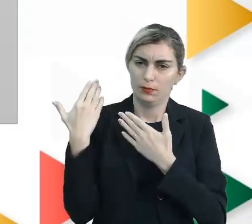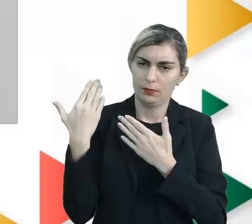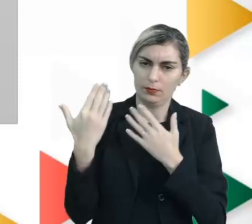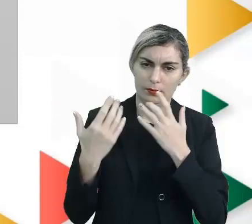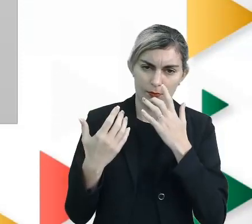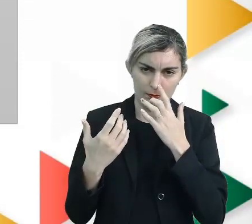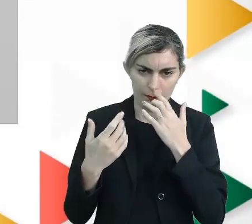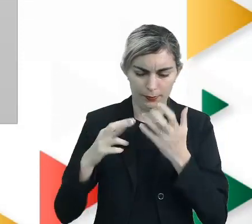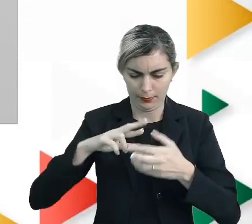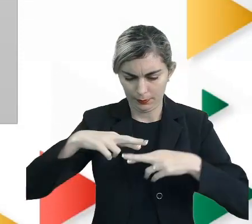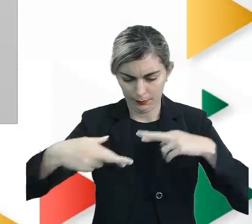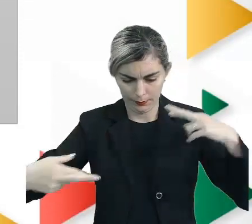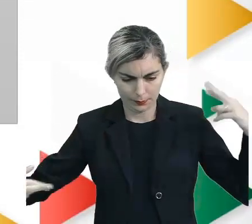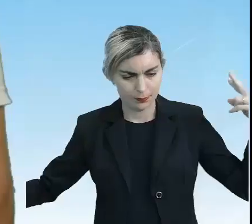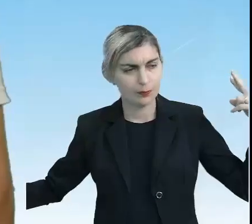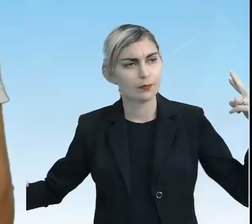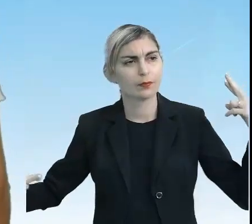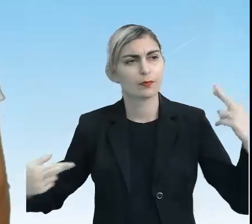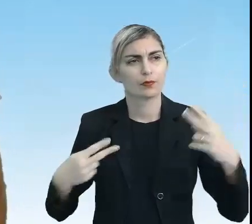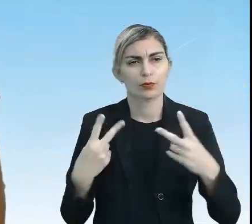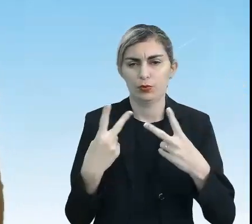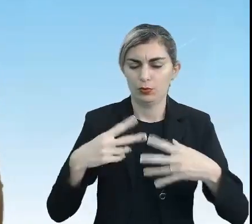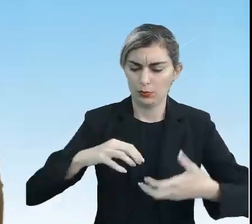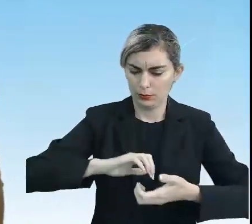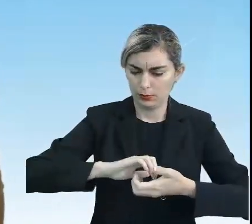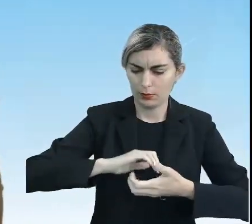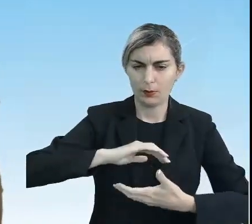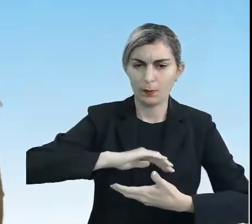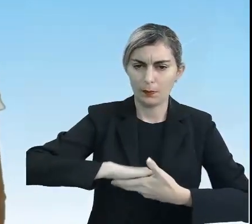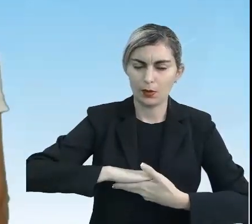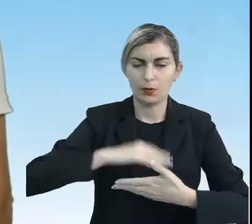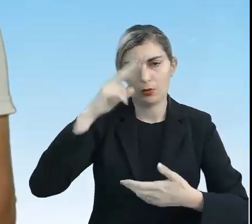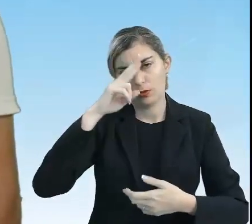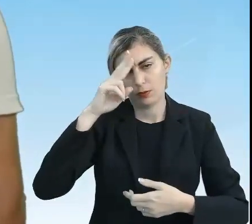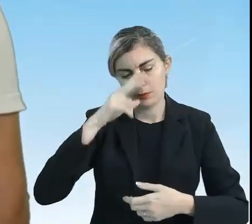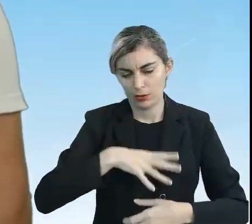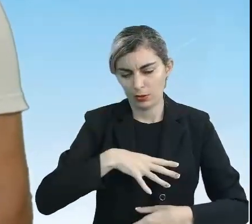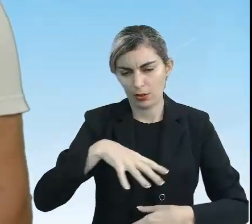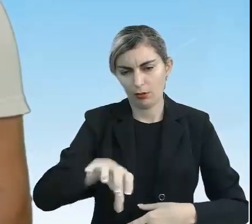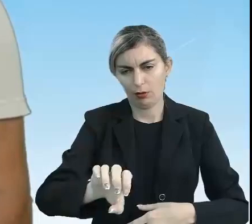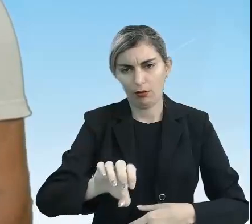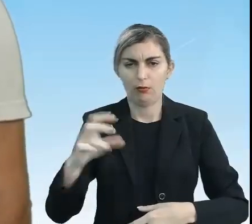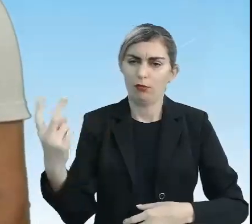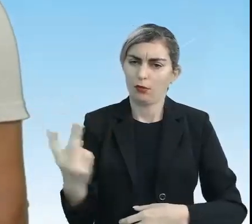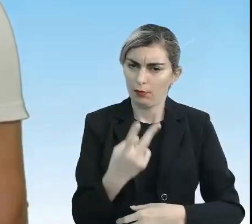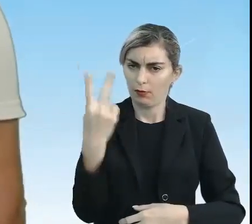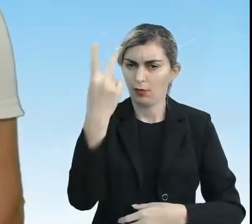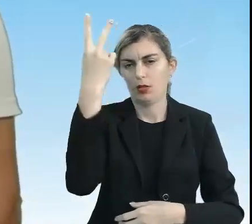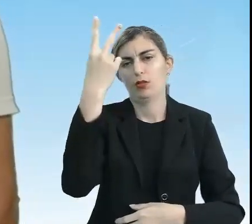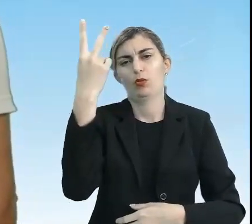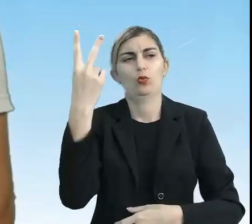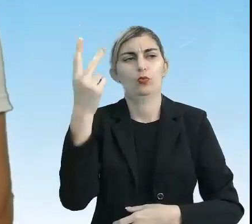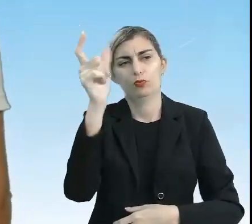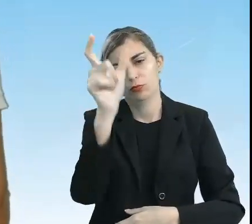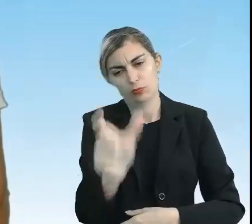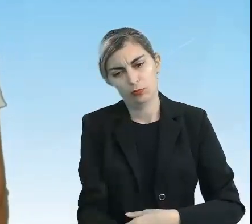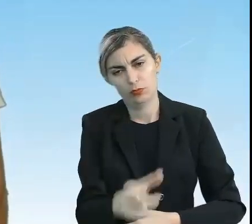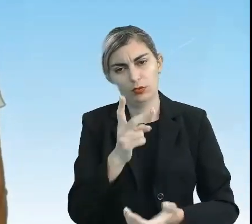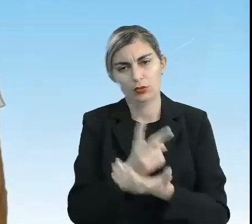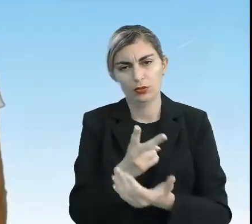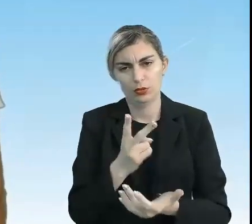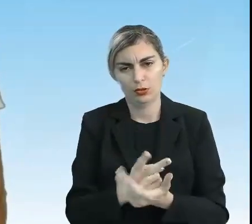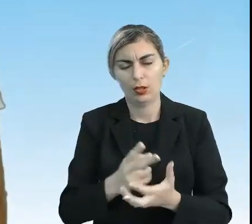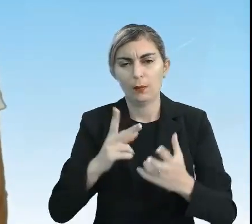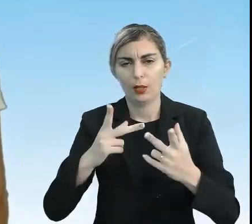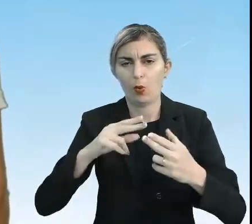uma corda. Justamente as duas mãos aí estão lembrando que a ética, o valor, o cidadão sempre em uma